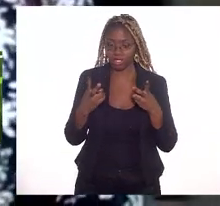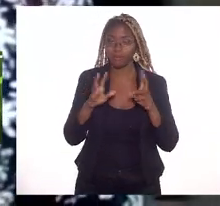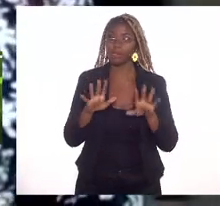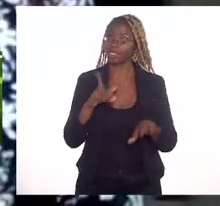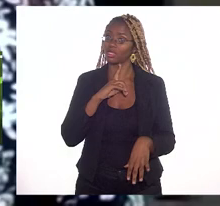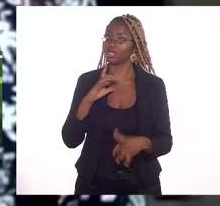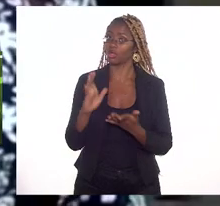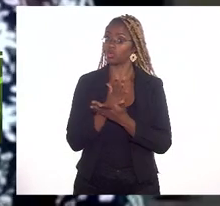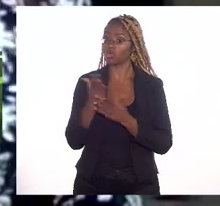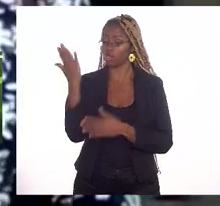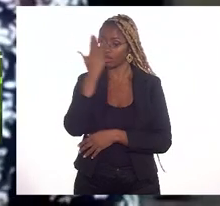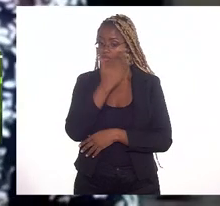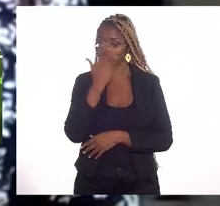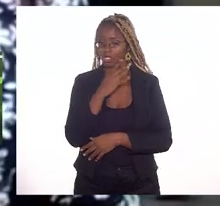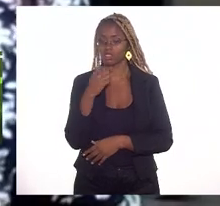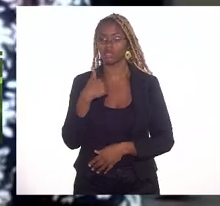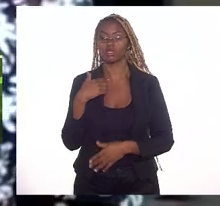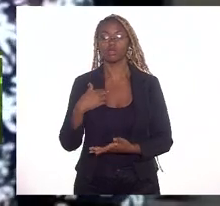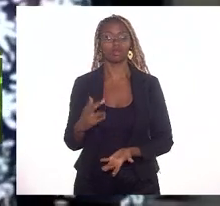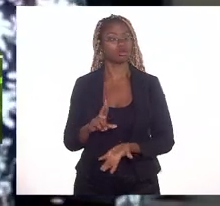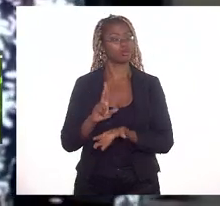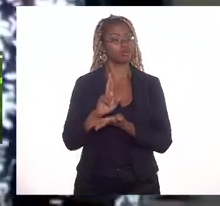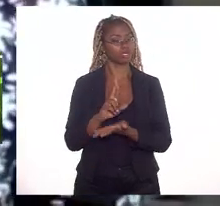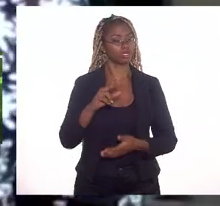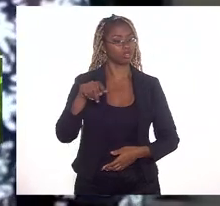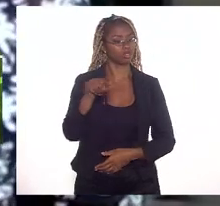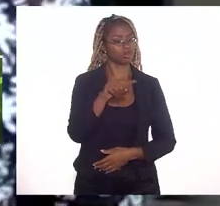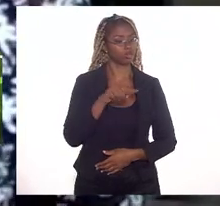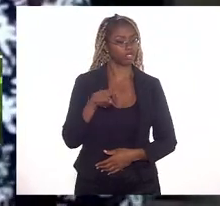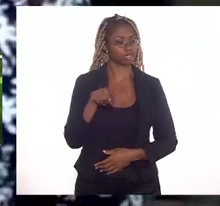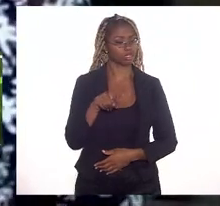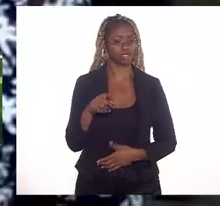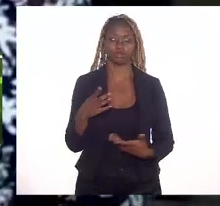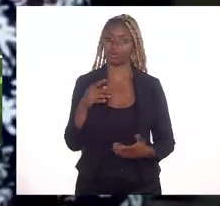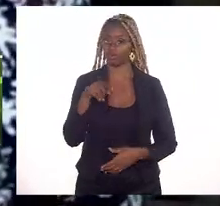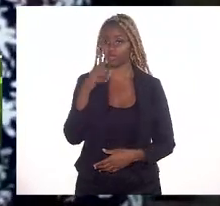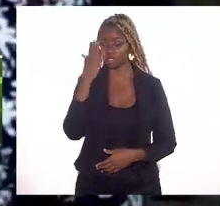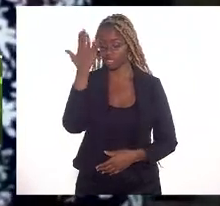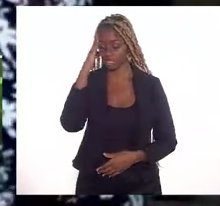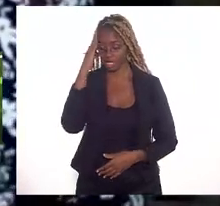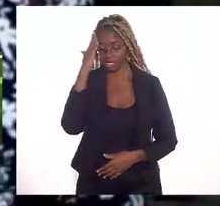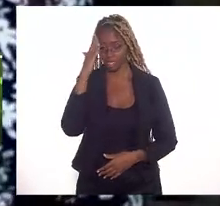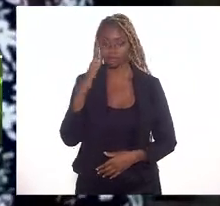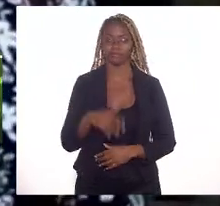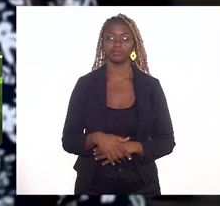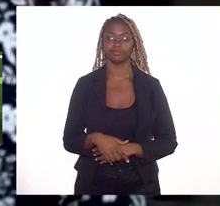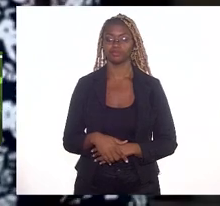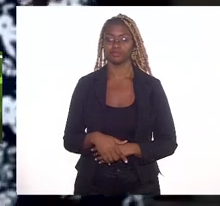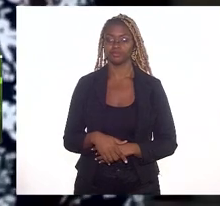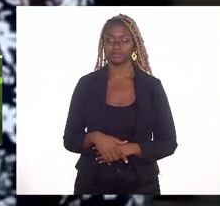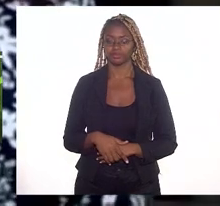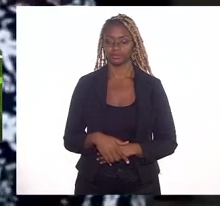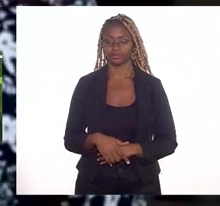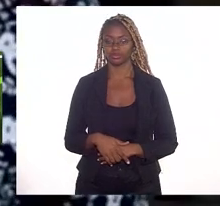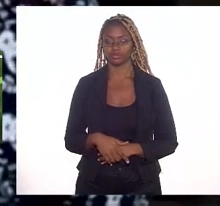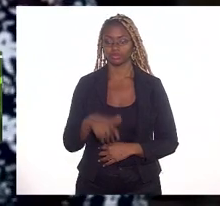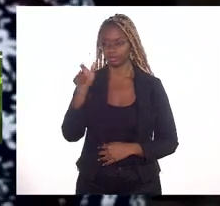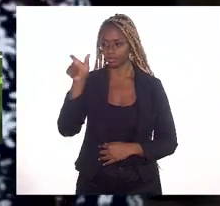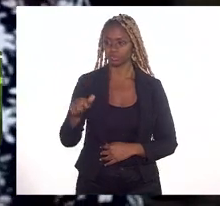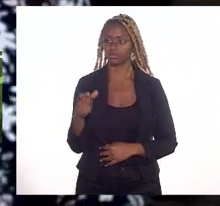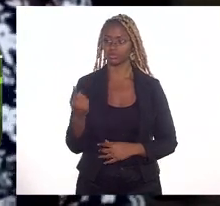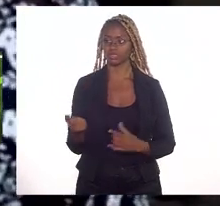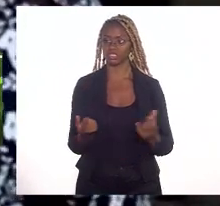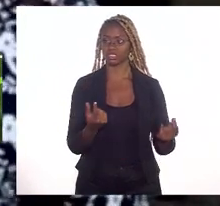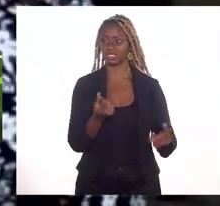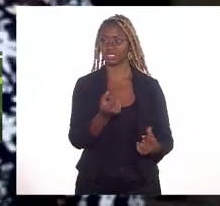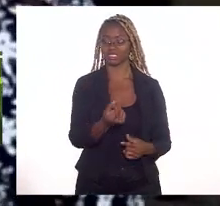invisíveis e são eles que eu represento. Para você ter uma ideia, o nosso raro